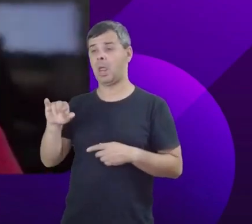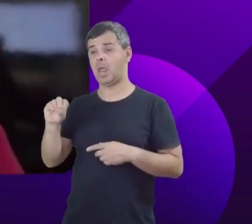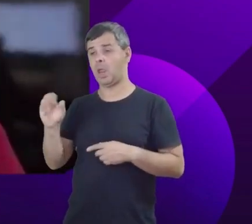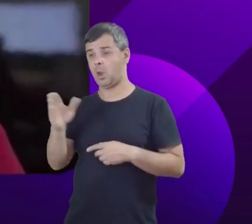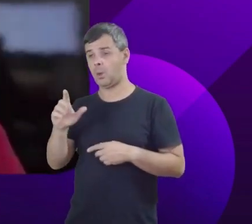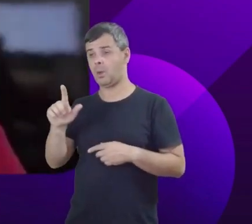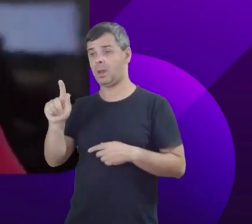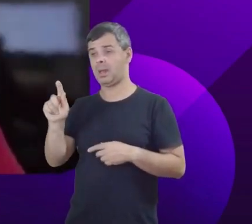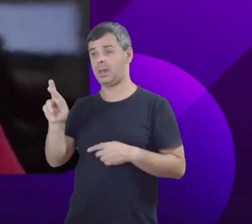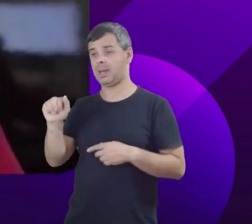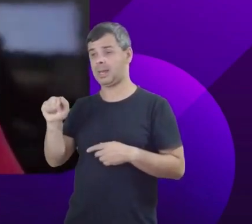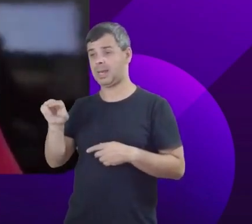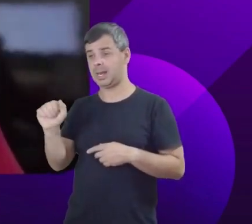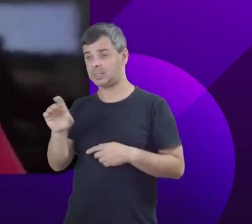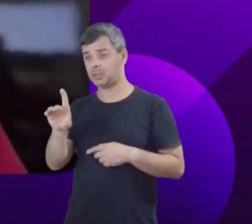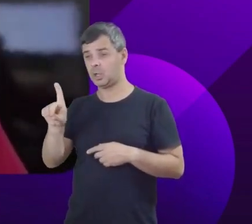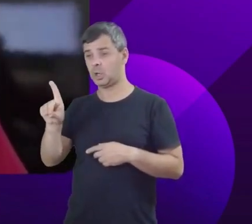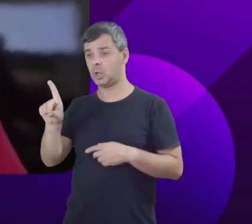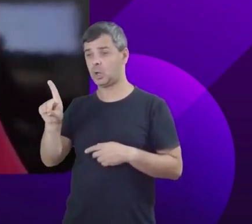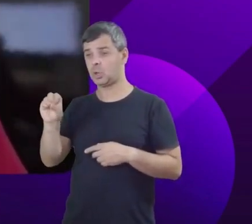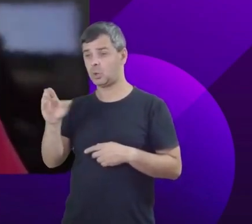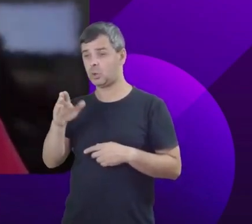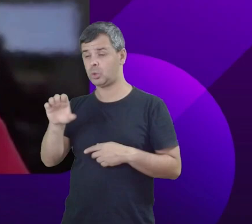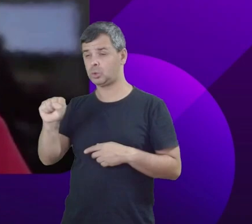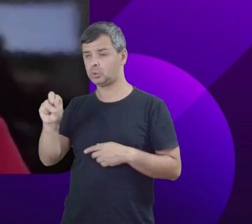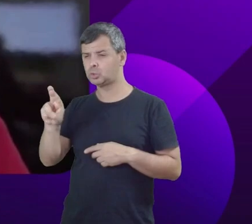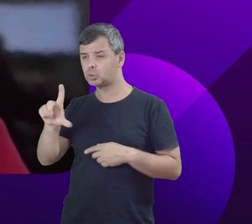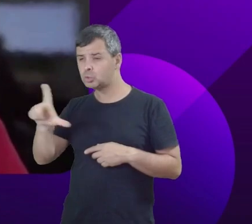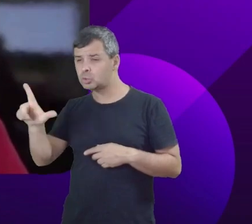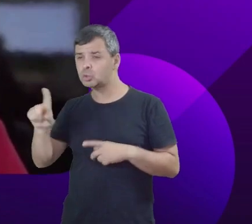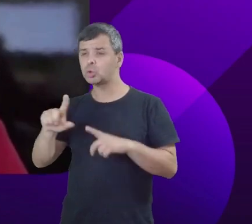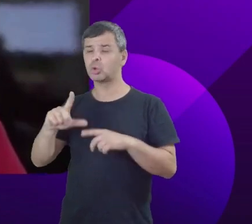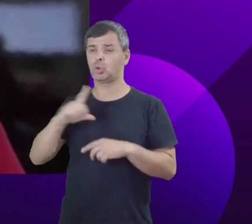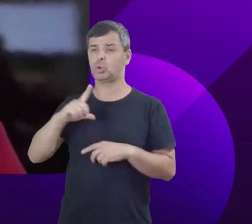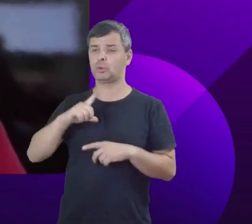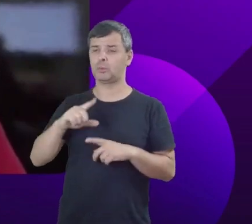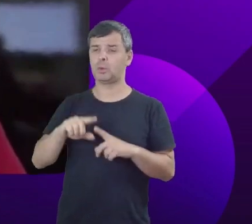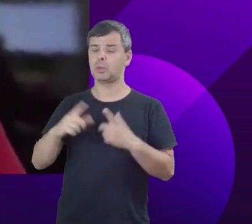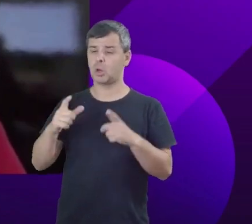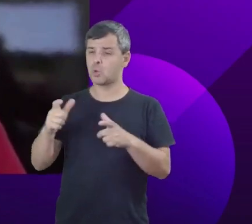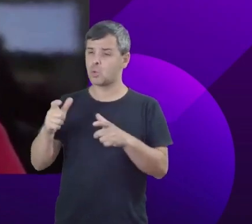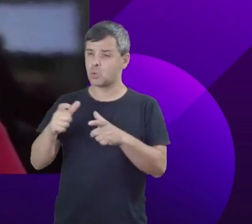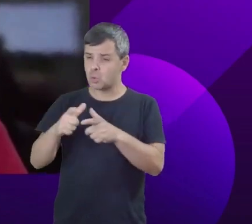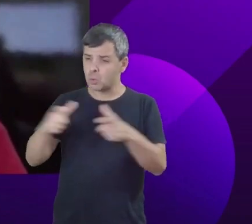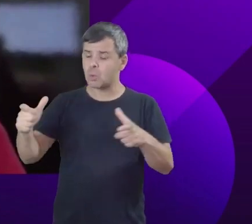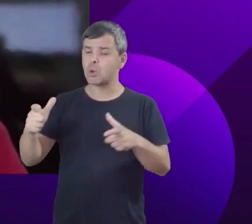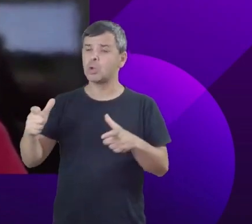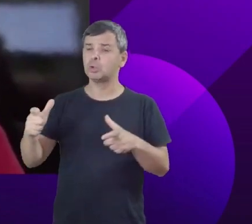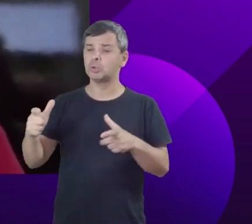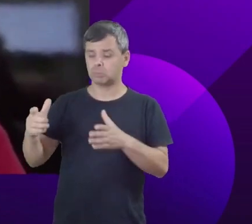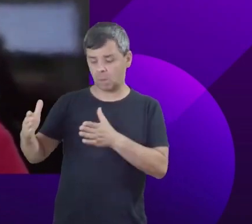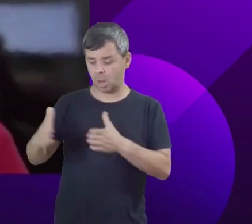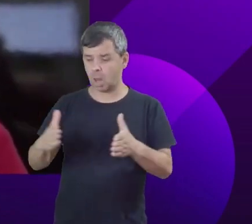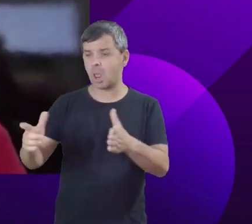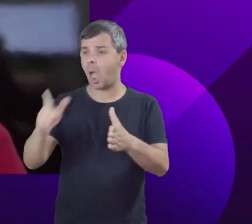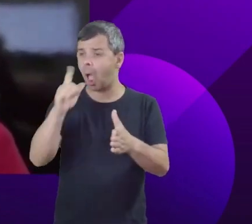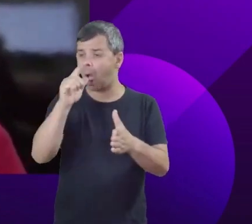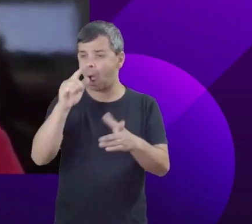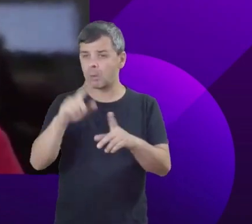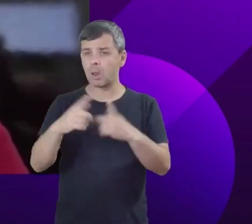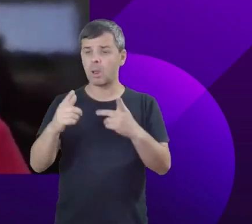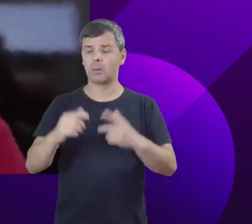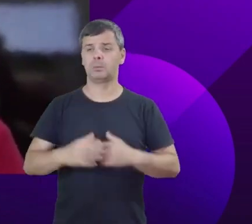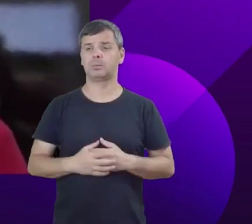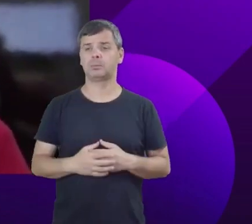Sul. Então, nós temos, né, uma grande quantidade de rios, e esses rios, então, eles